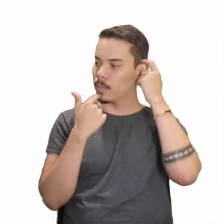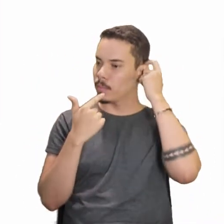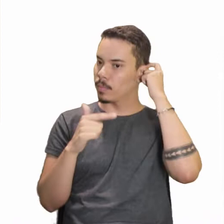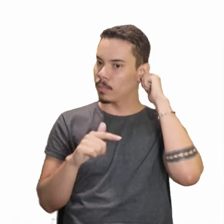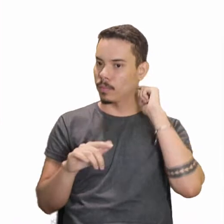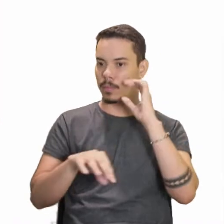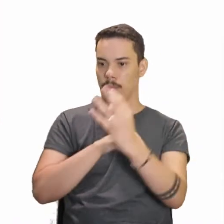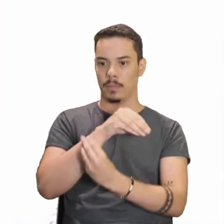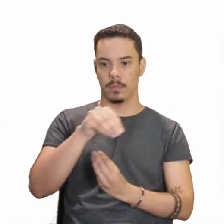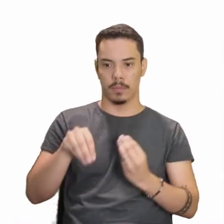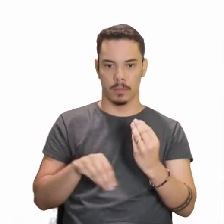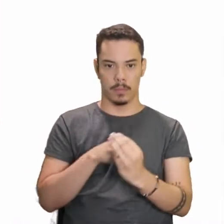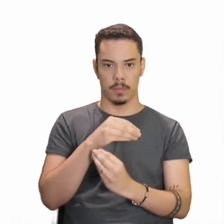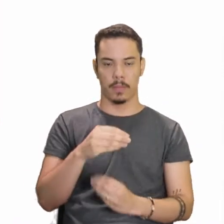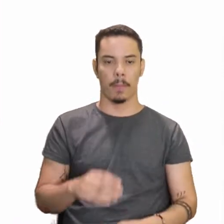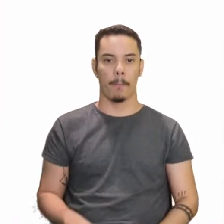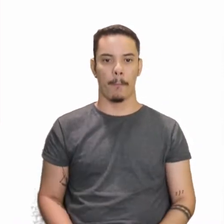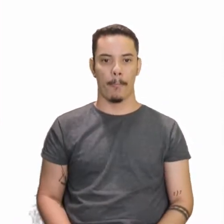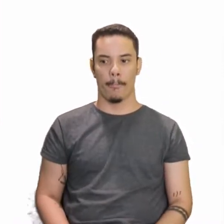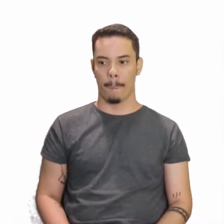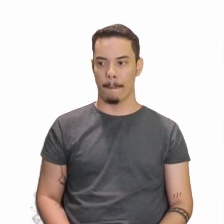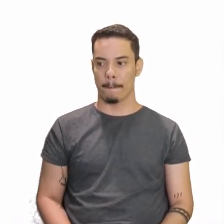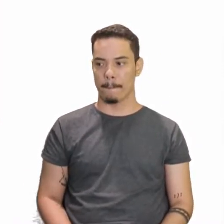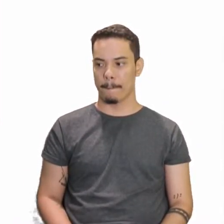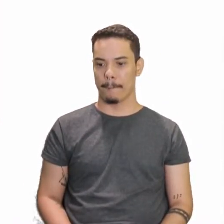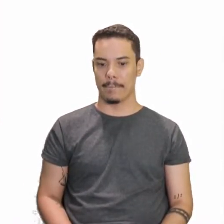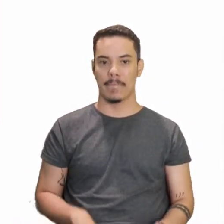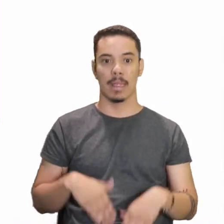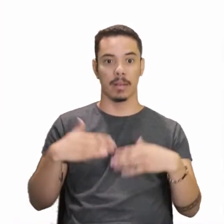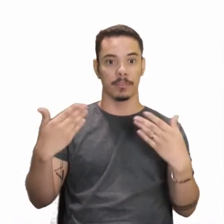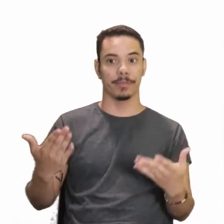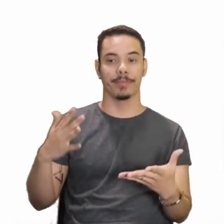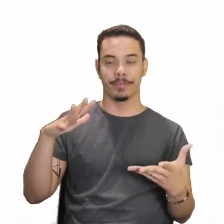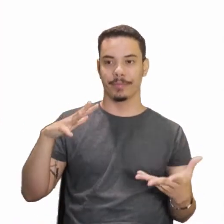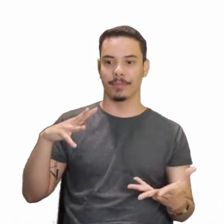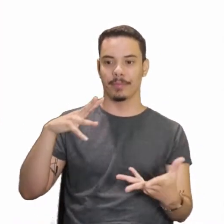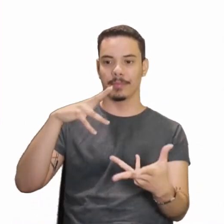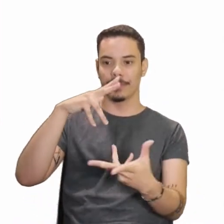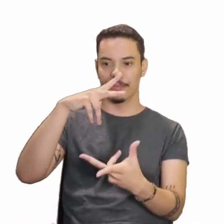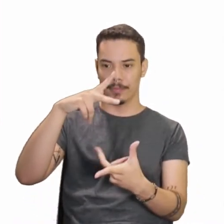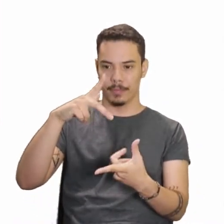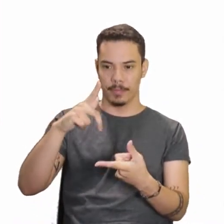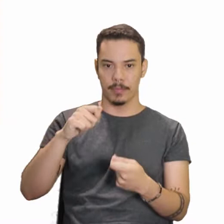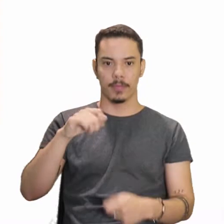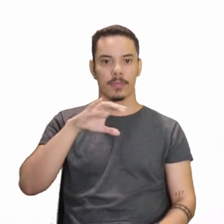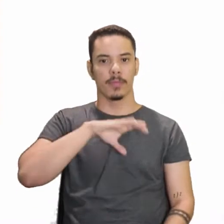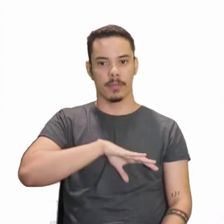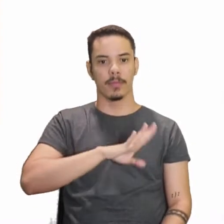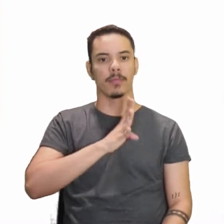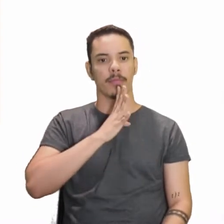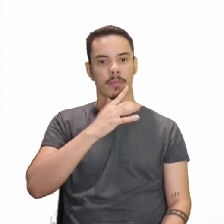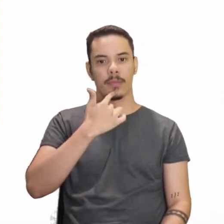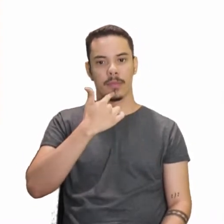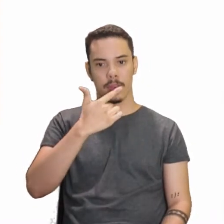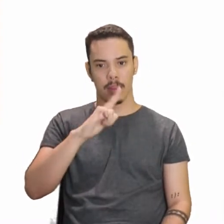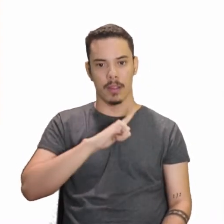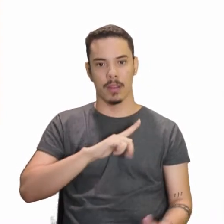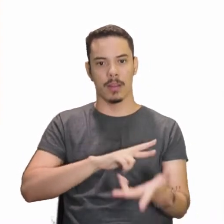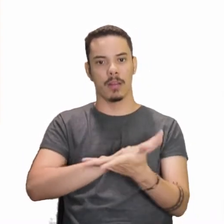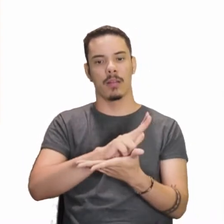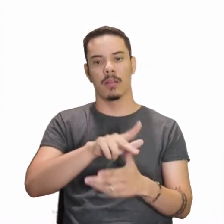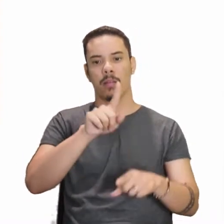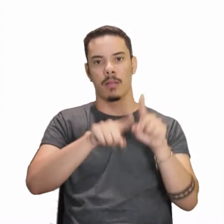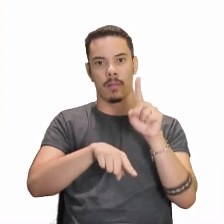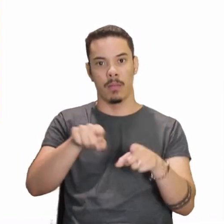né? Misturada com outras. Ah, legal. Então, assim, internacionalmente, o português ele é conhecido como uma língua e possui aí suas variedades